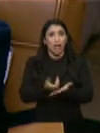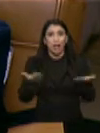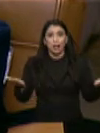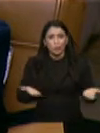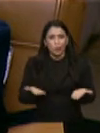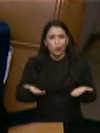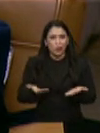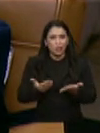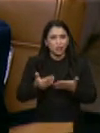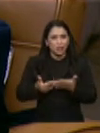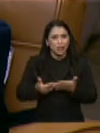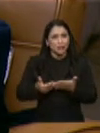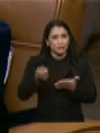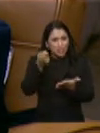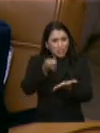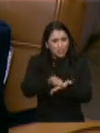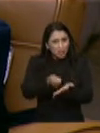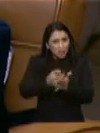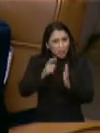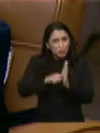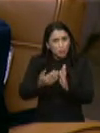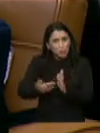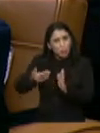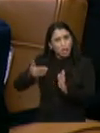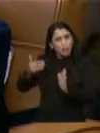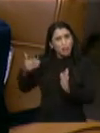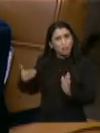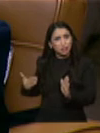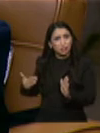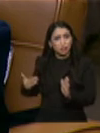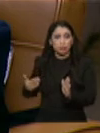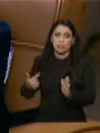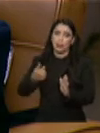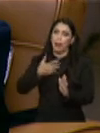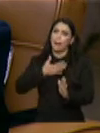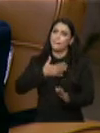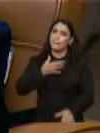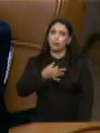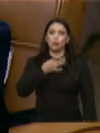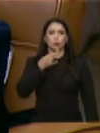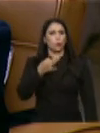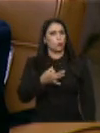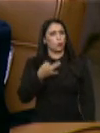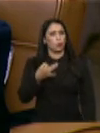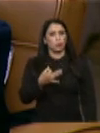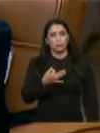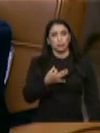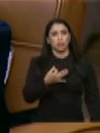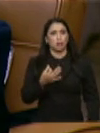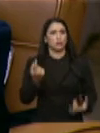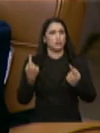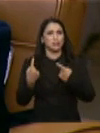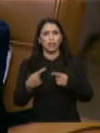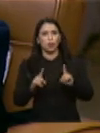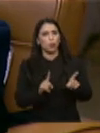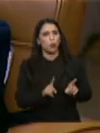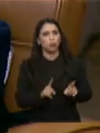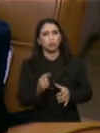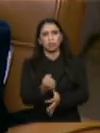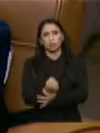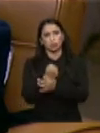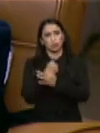recolhimentos retroativos, sob pena, a meu juízo, de clara ofensa aos princípios da